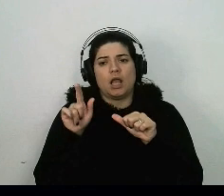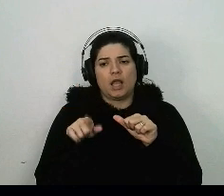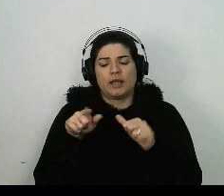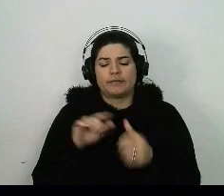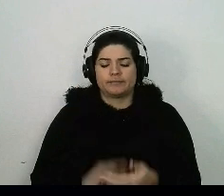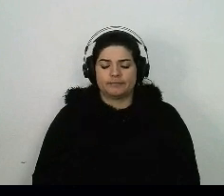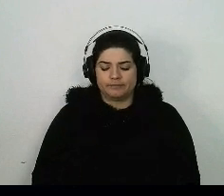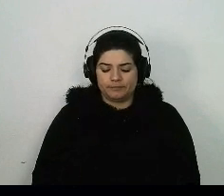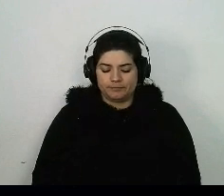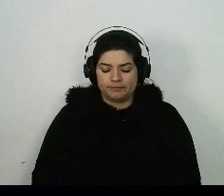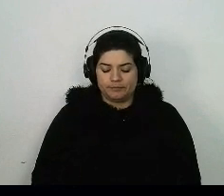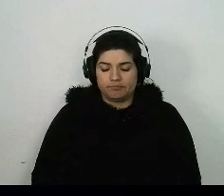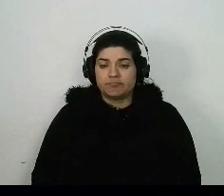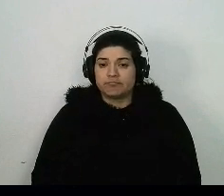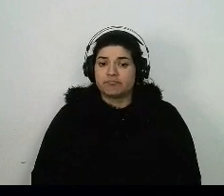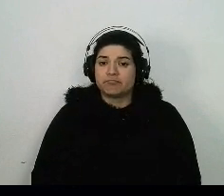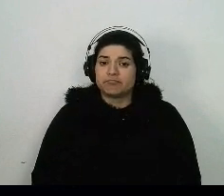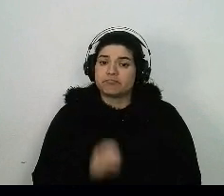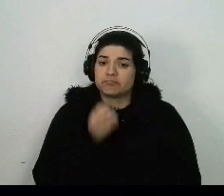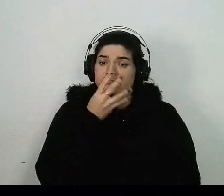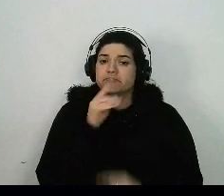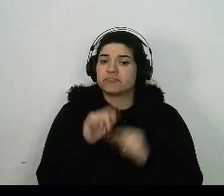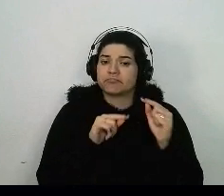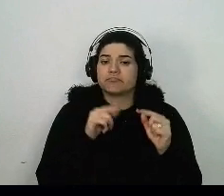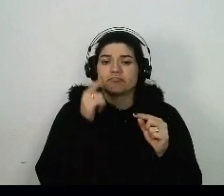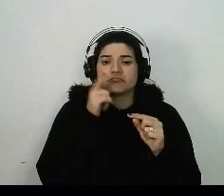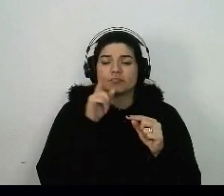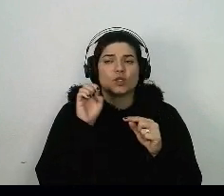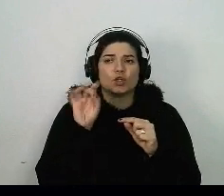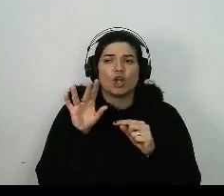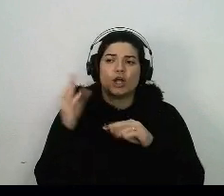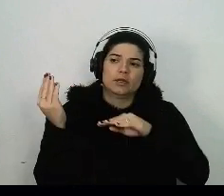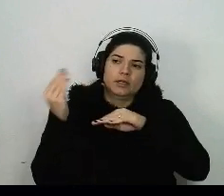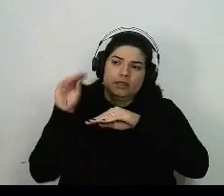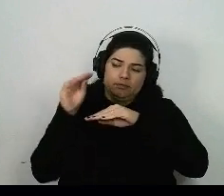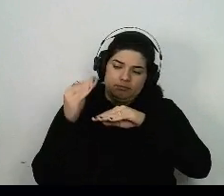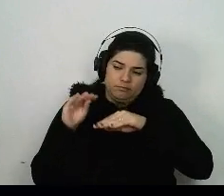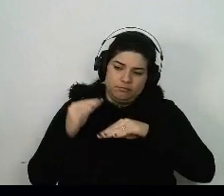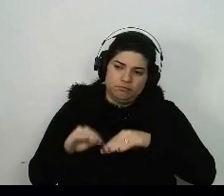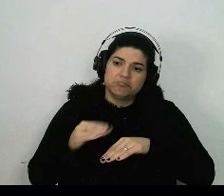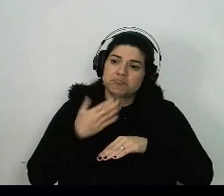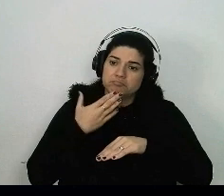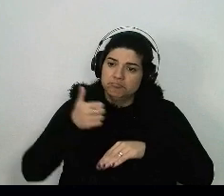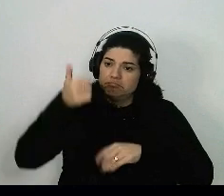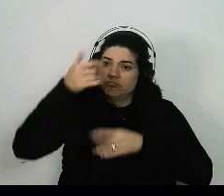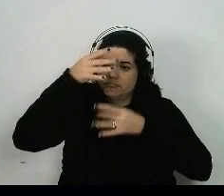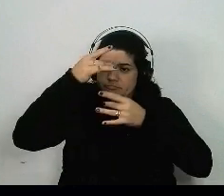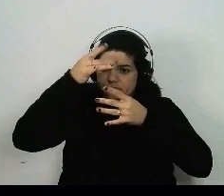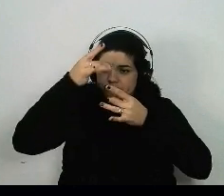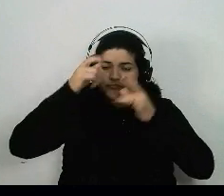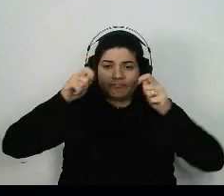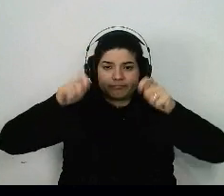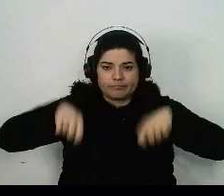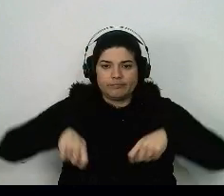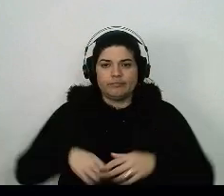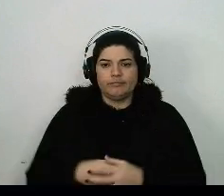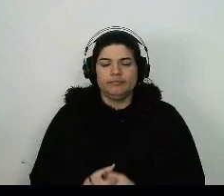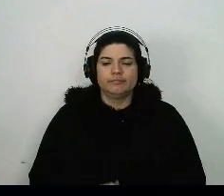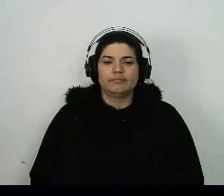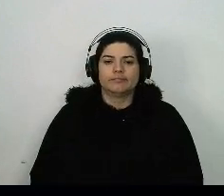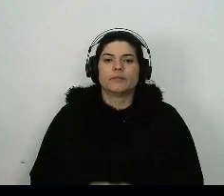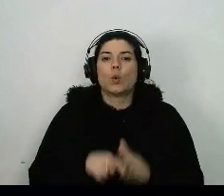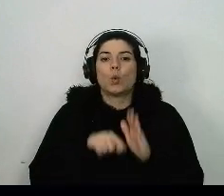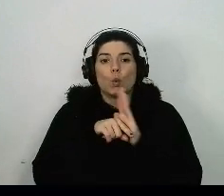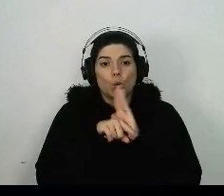Os prós, né? Então, ele teve o comando somente de insert, então melhorou muito a nossa performance de carga. A consulta